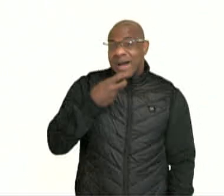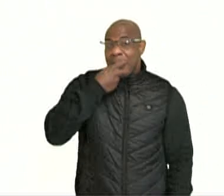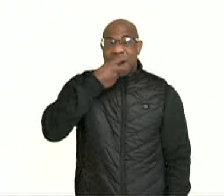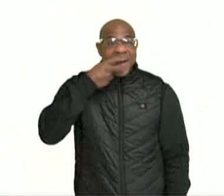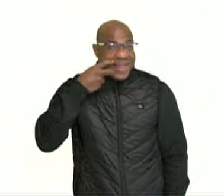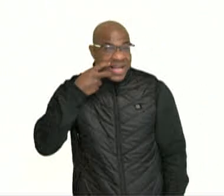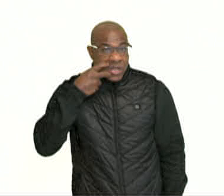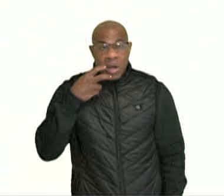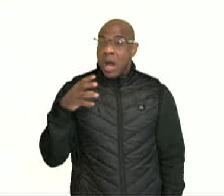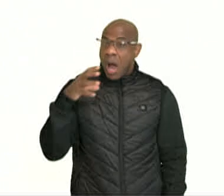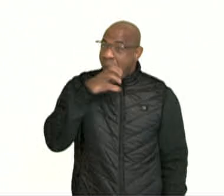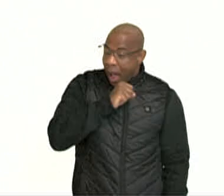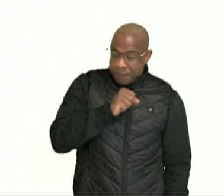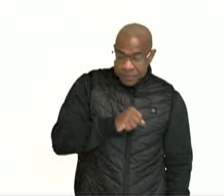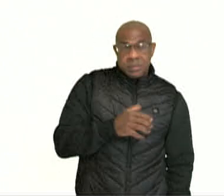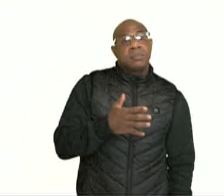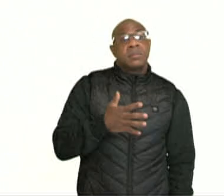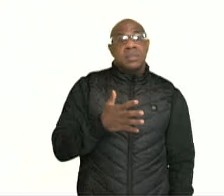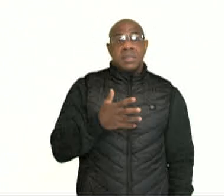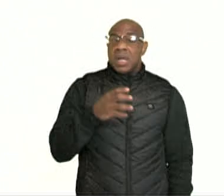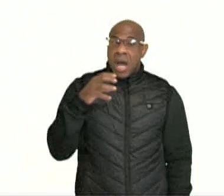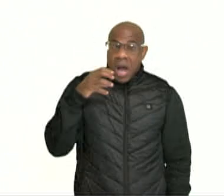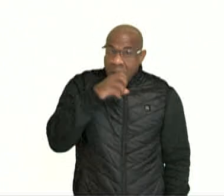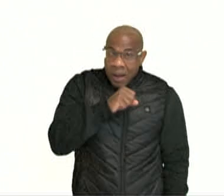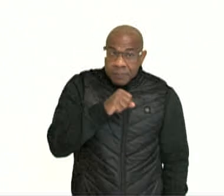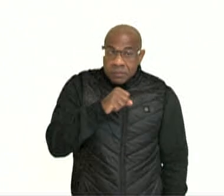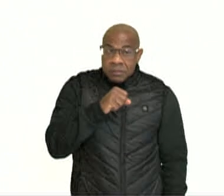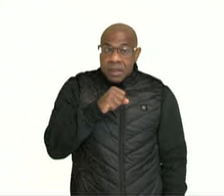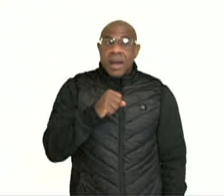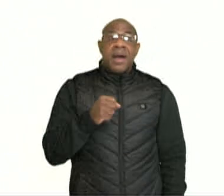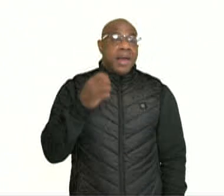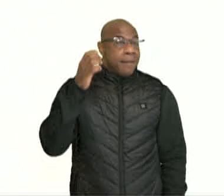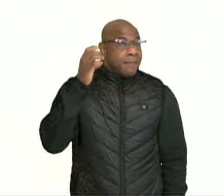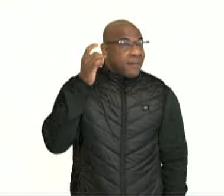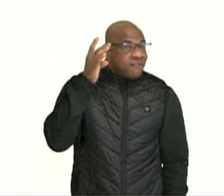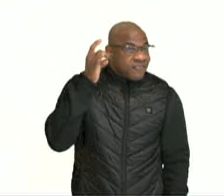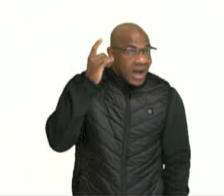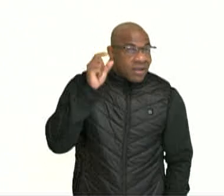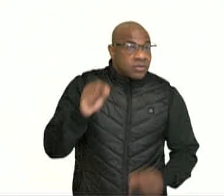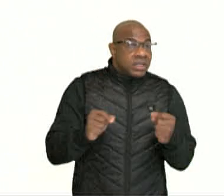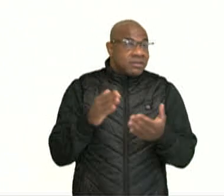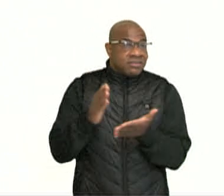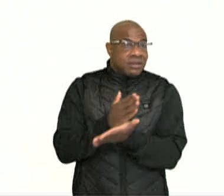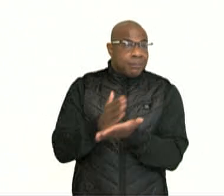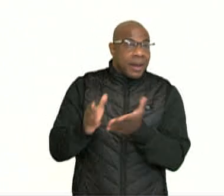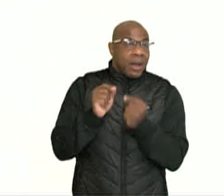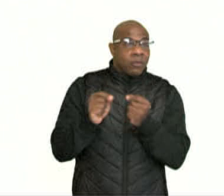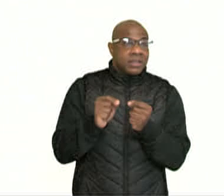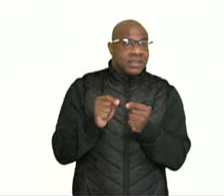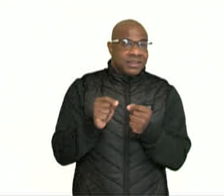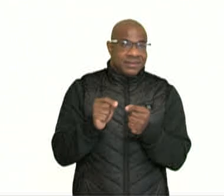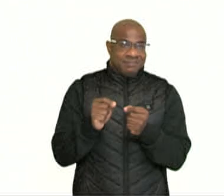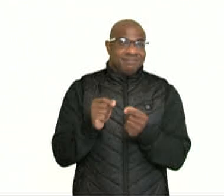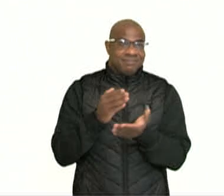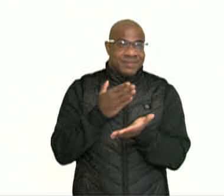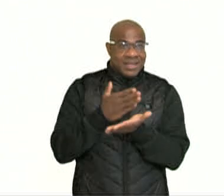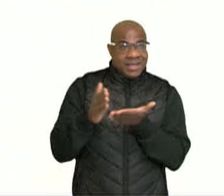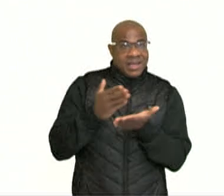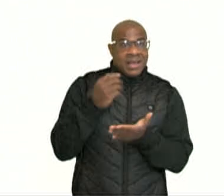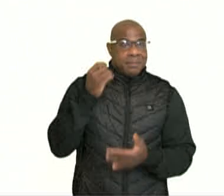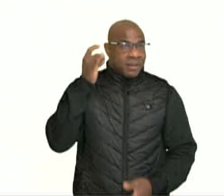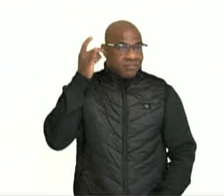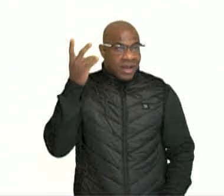dentes. Viu? Que foi separado por vírgula. Todo aquele bloco que indica um tempo foi separado por vírgula. Fica